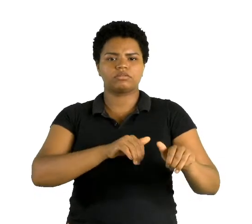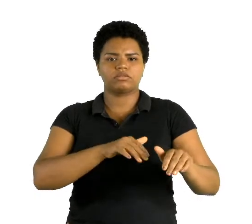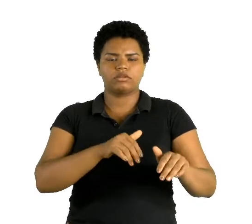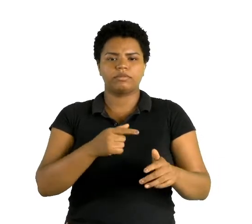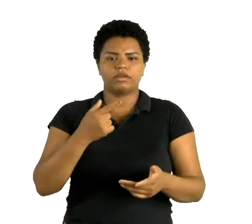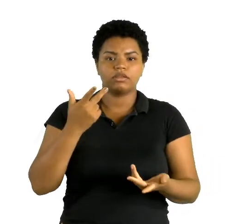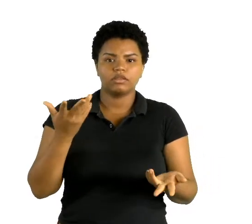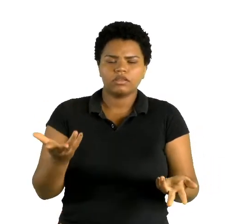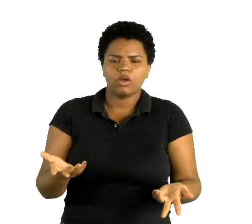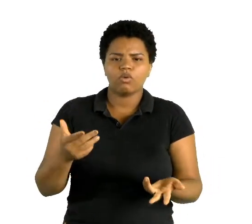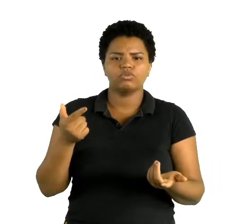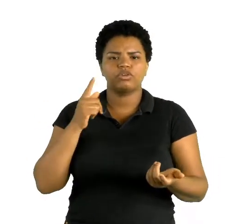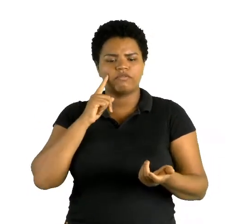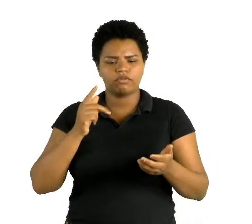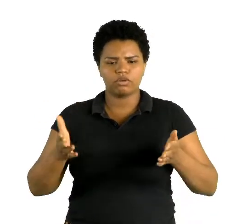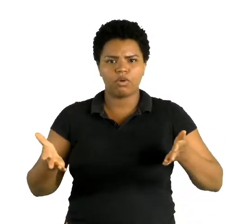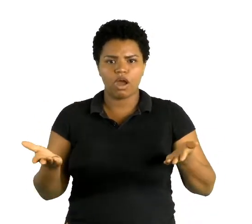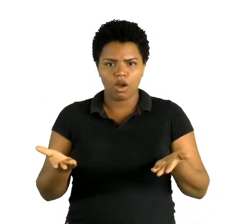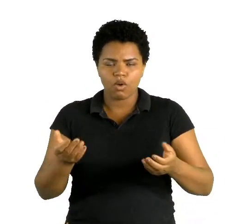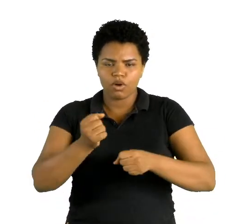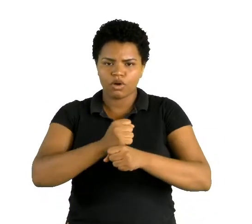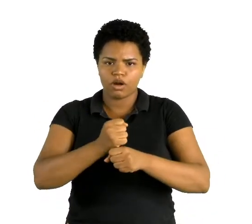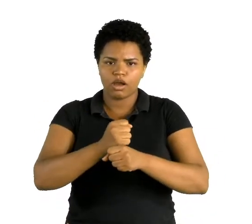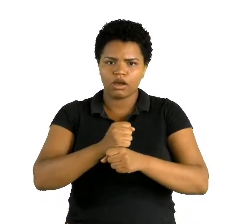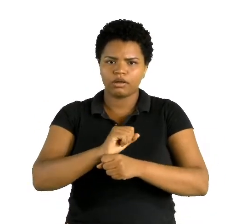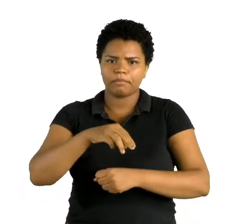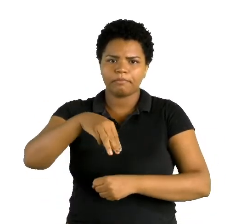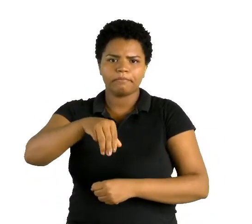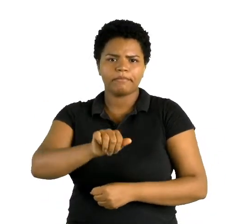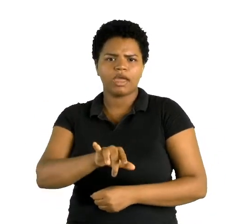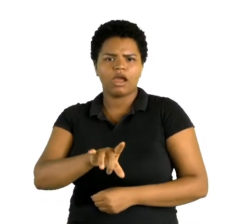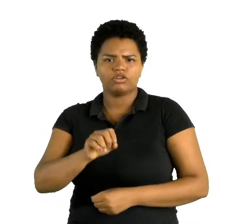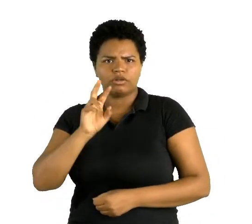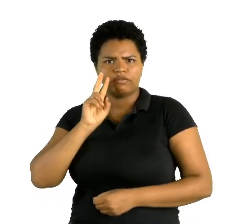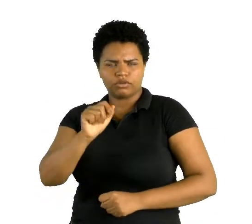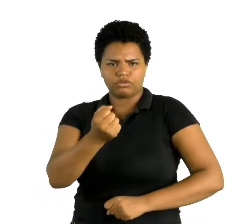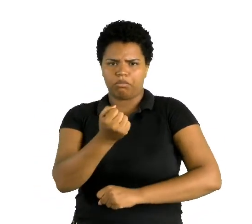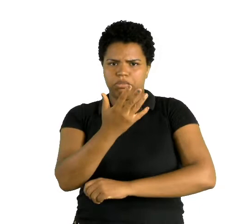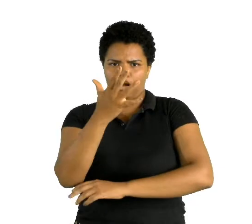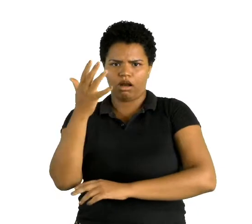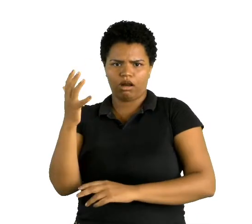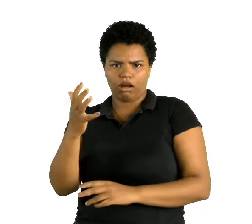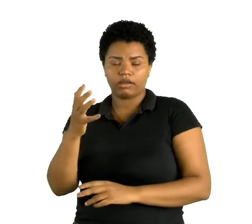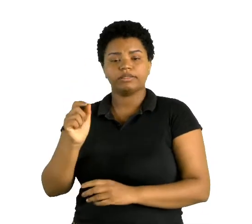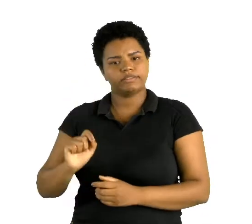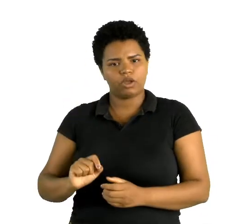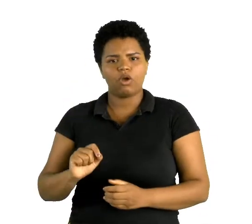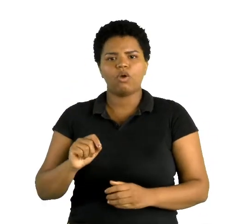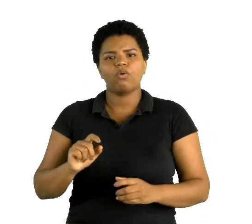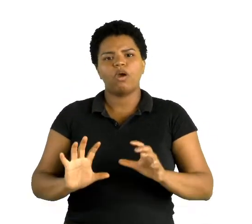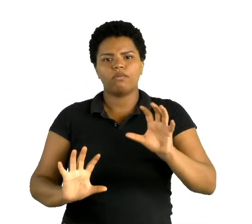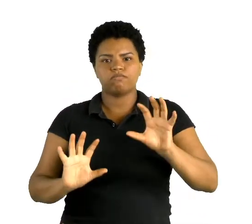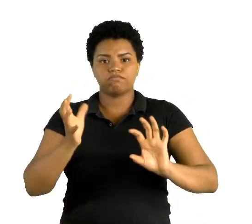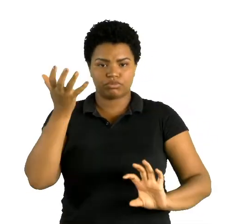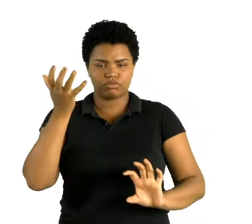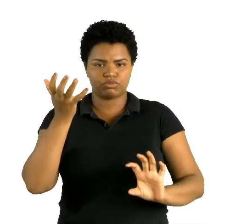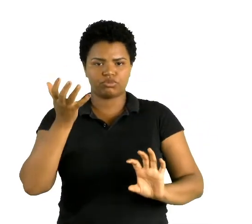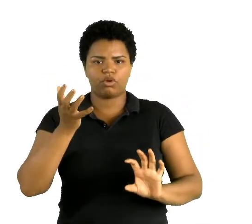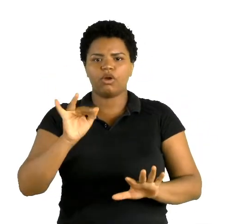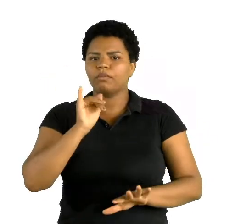roxos em maio. Segundo o diretor, as condições climáticas atípicas, como a incidência do